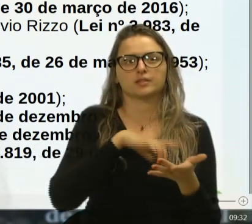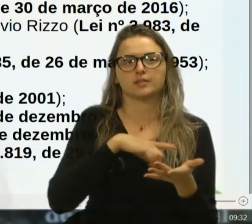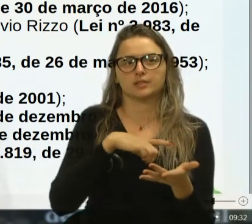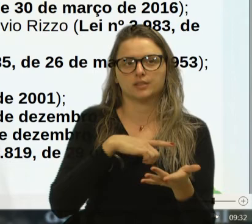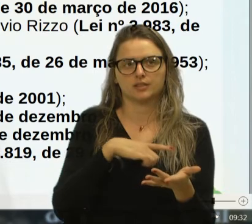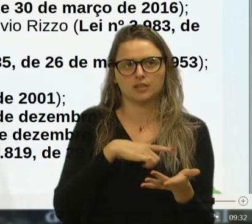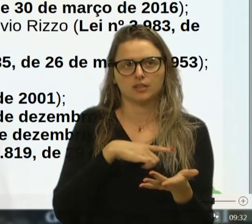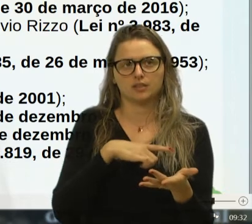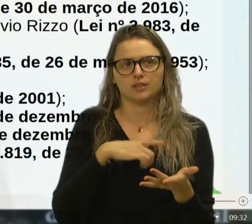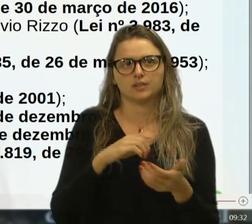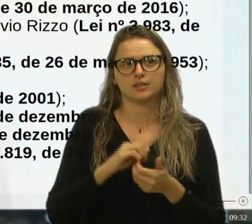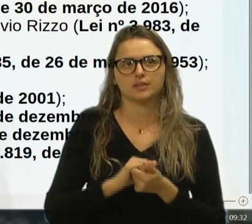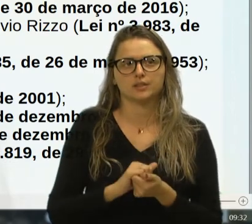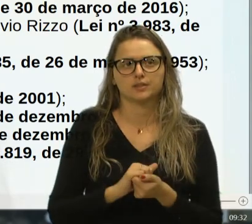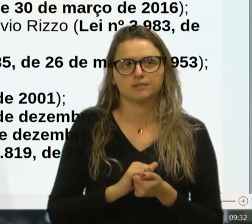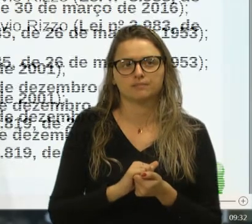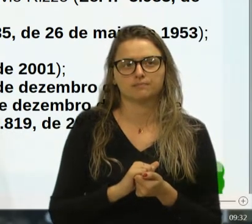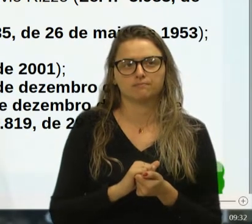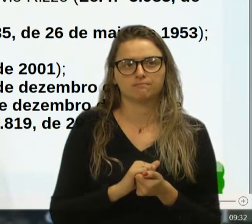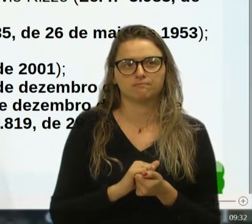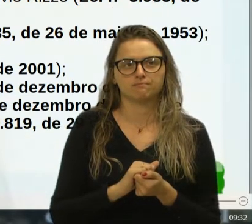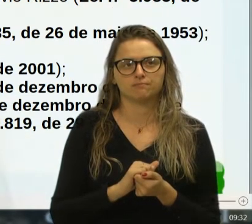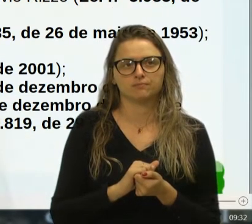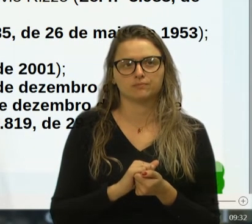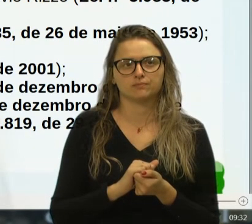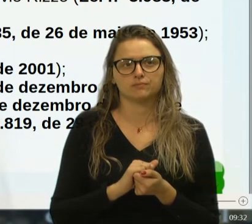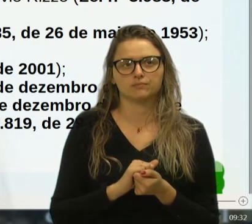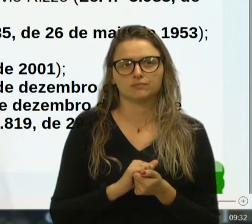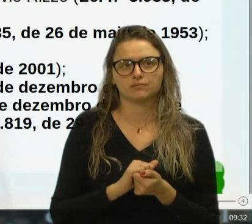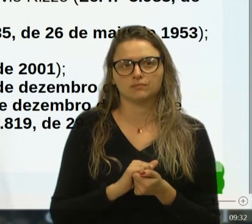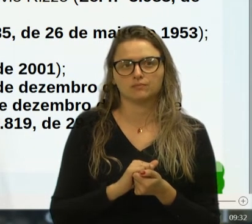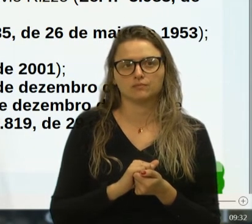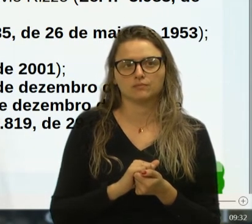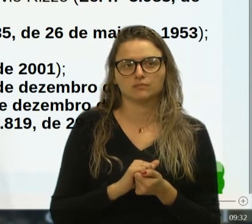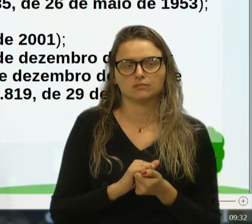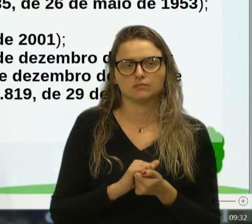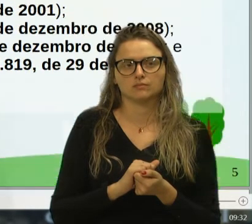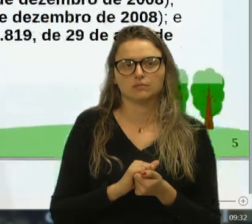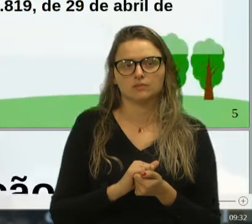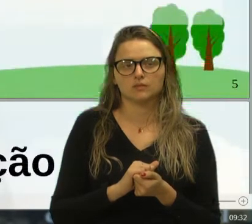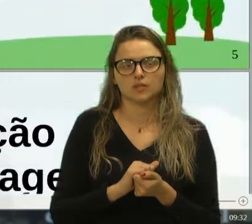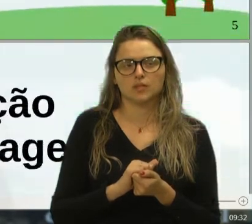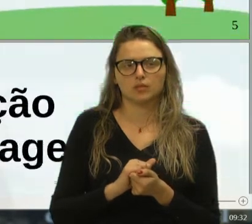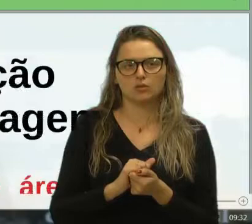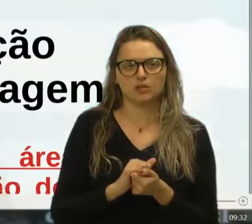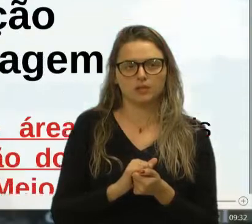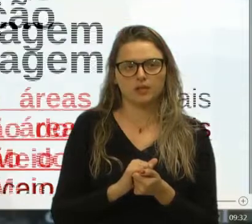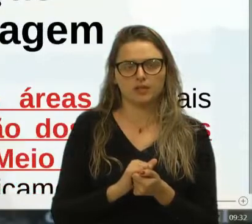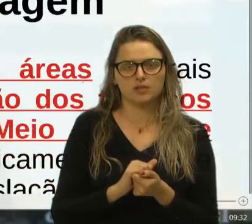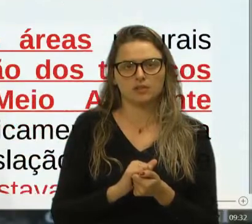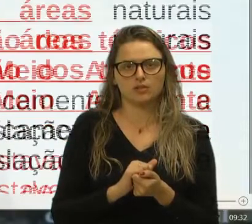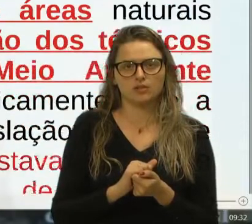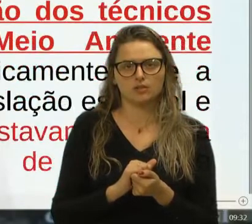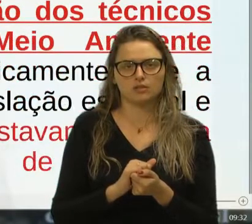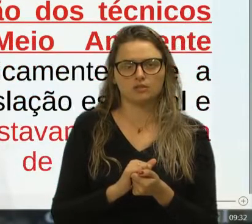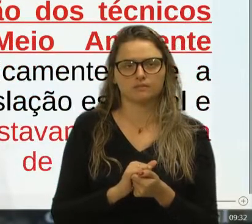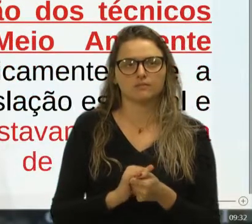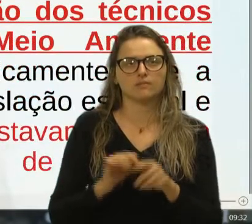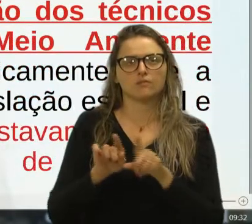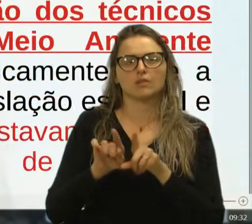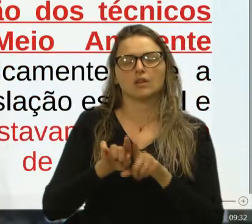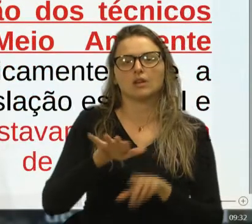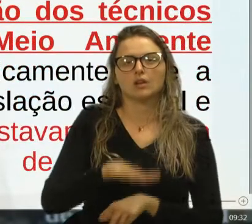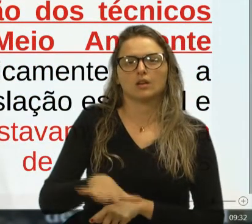tudo isso num item só. Então, está muito clara essa situação. Pode passar? Zona de